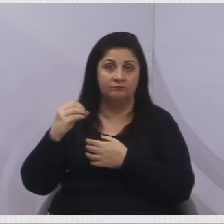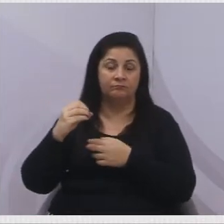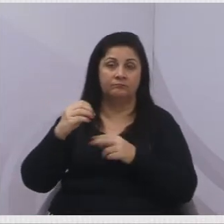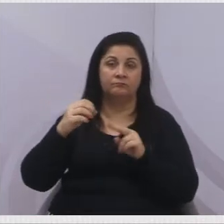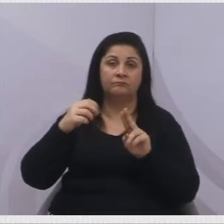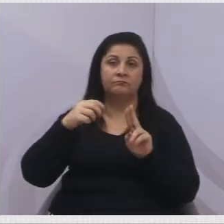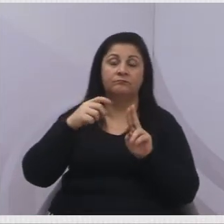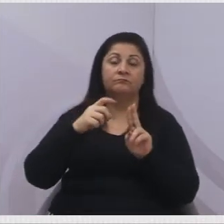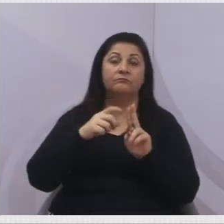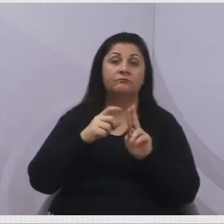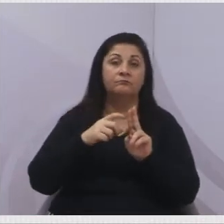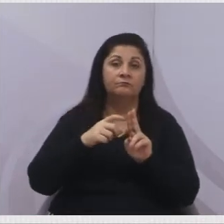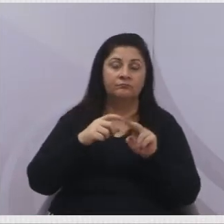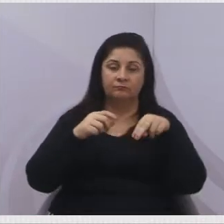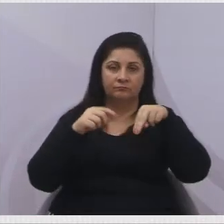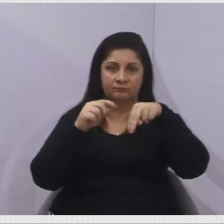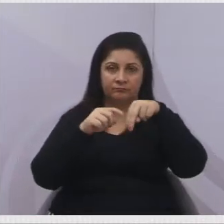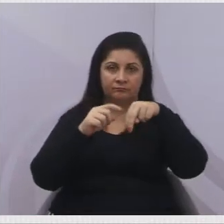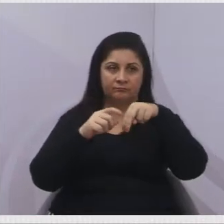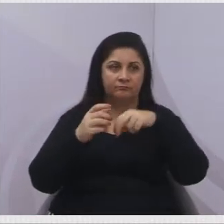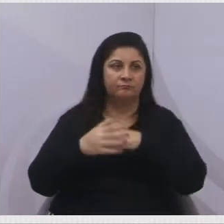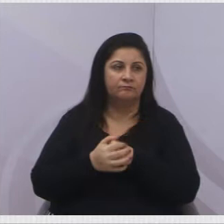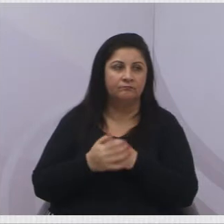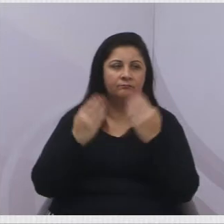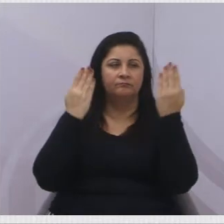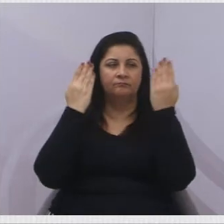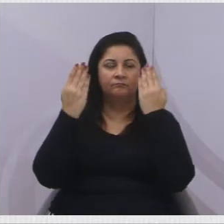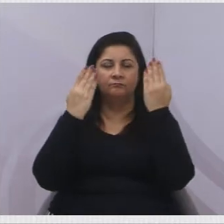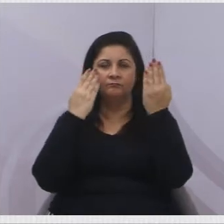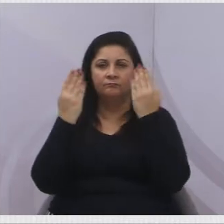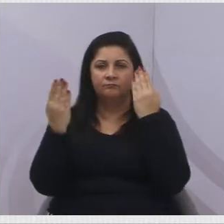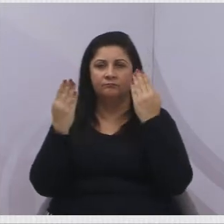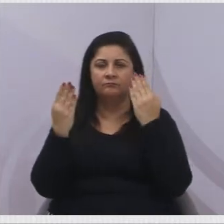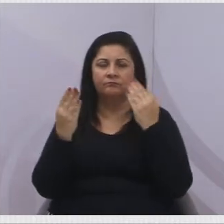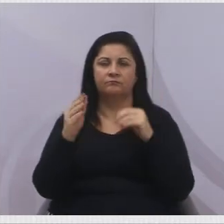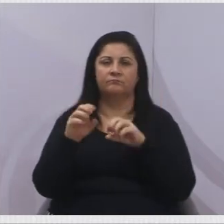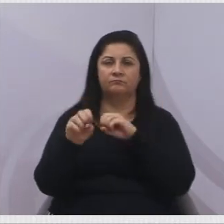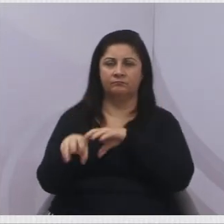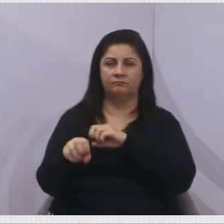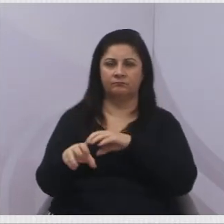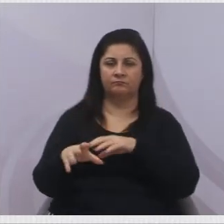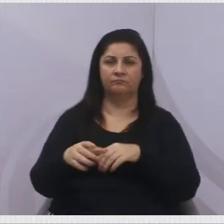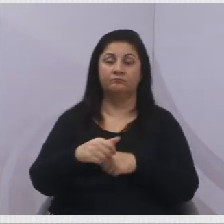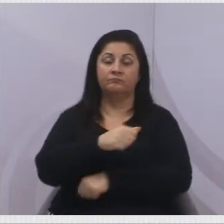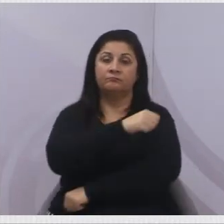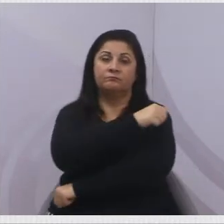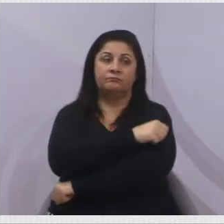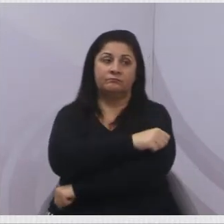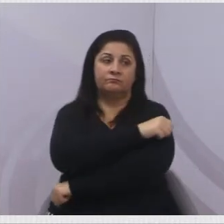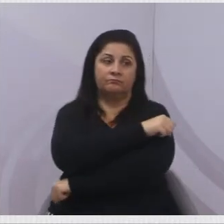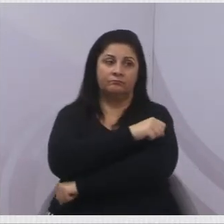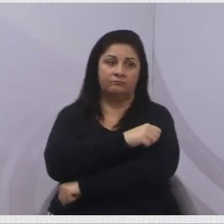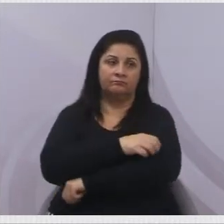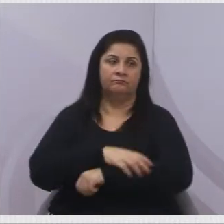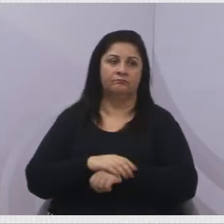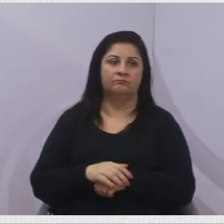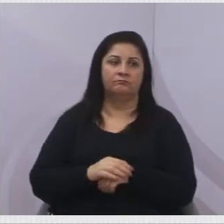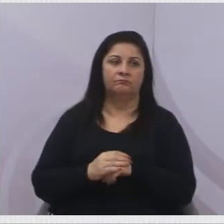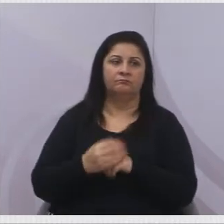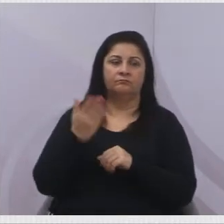nutricionista, fisioterapia, fonoaudiólogo, psicólogo, educador físico e enfermagem. Saltamos